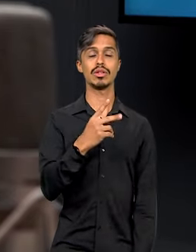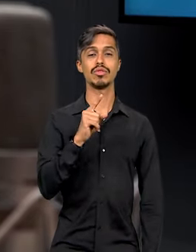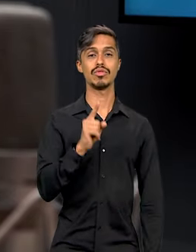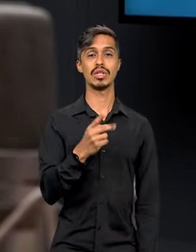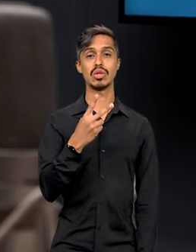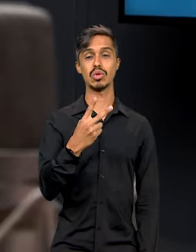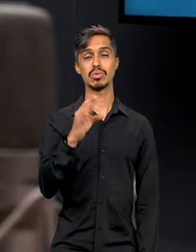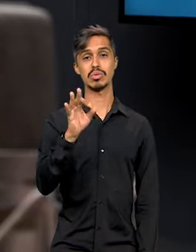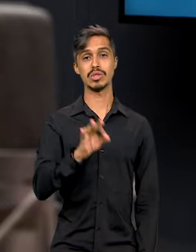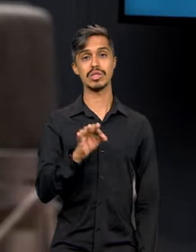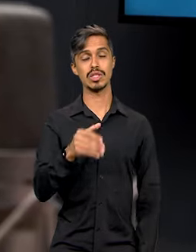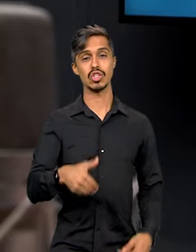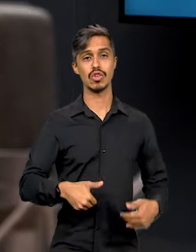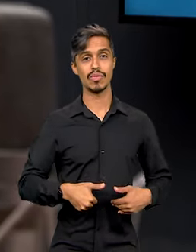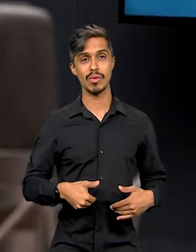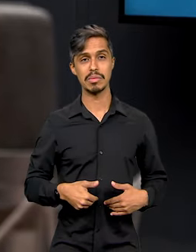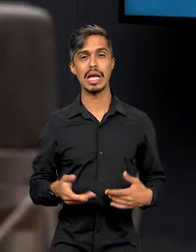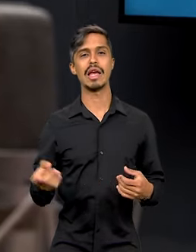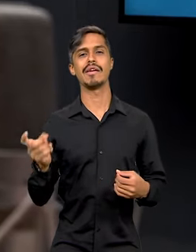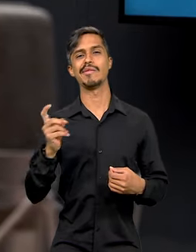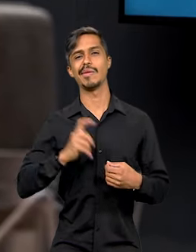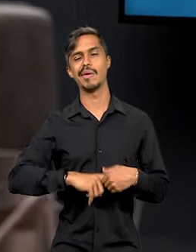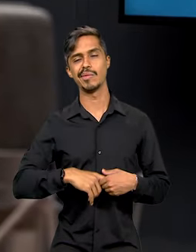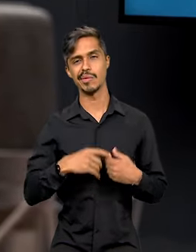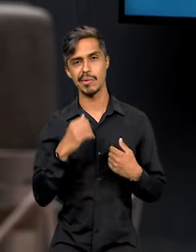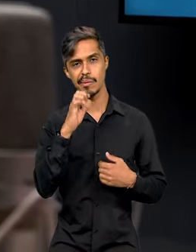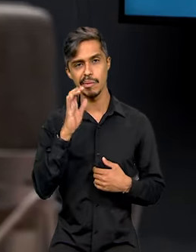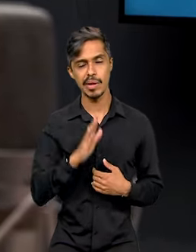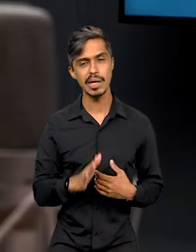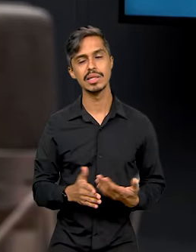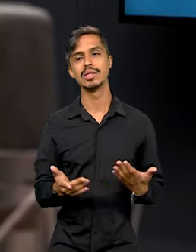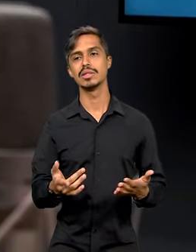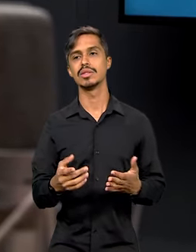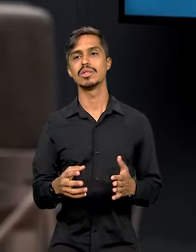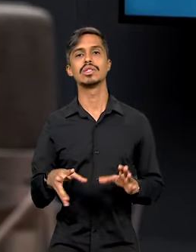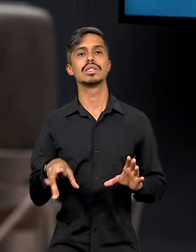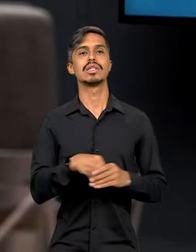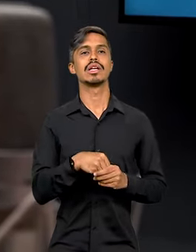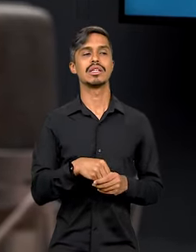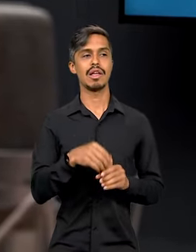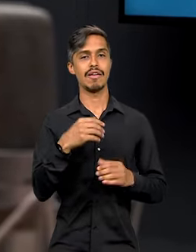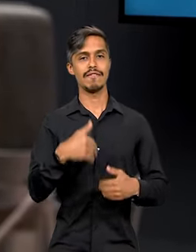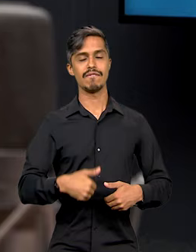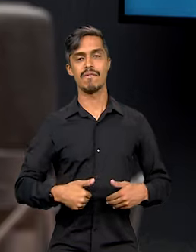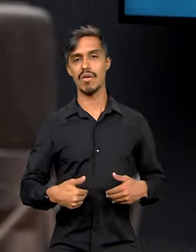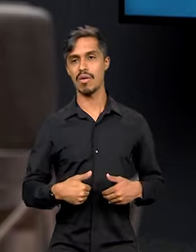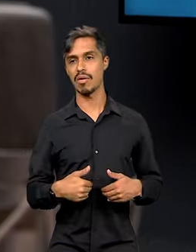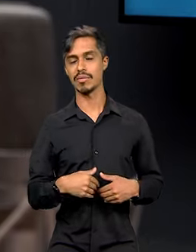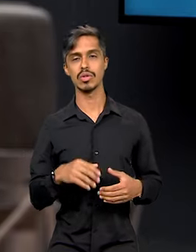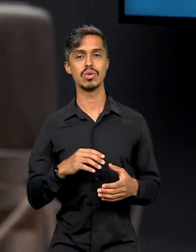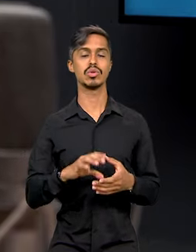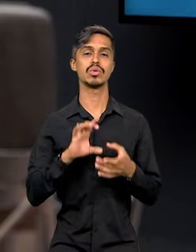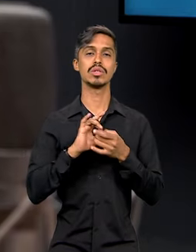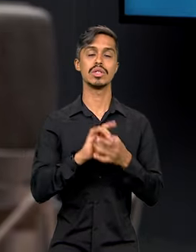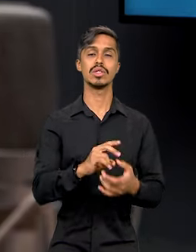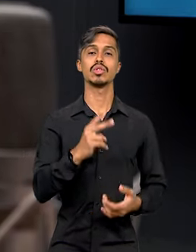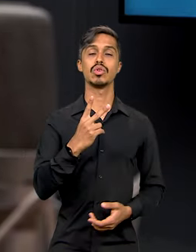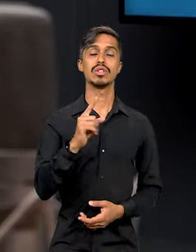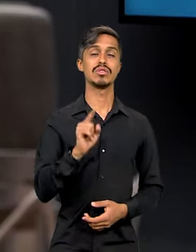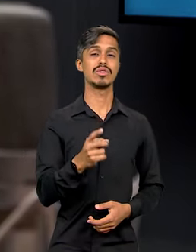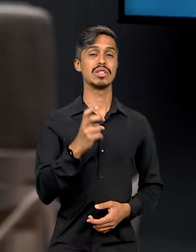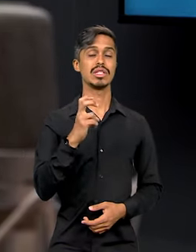4,2 por. E aí voltou colocar o país dentro do mapa da fome não quando supera os